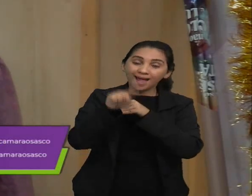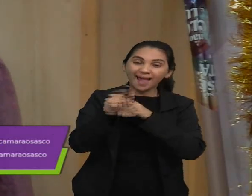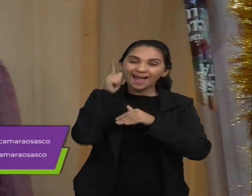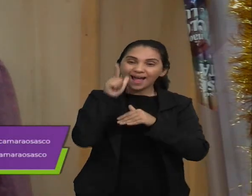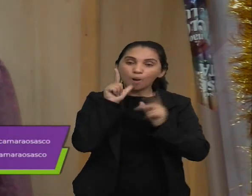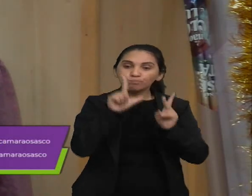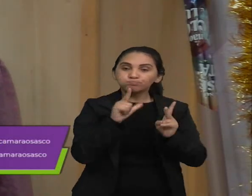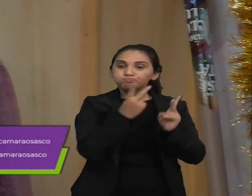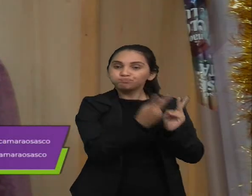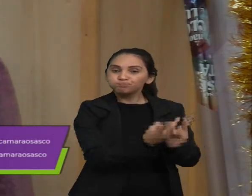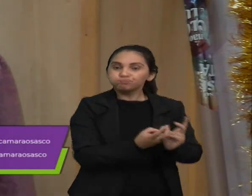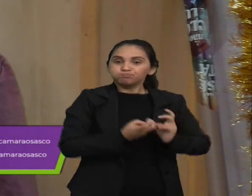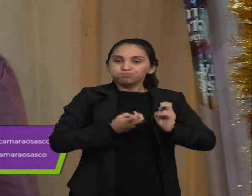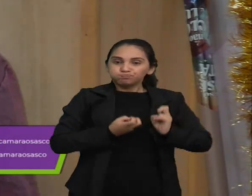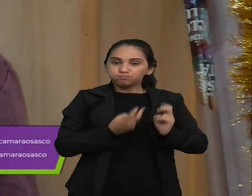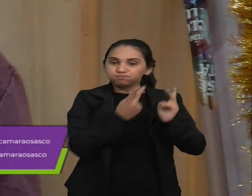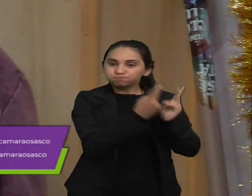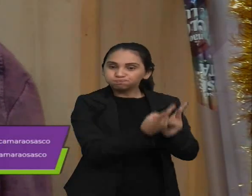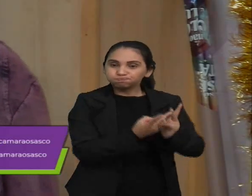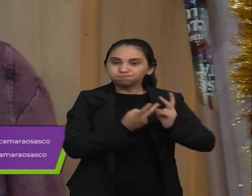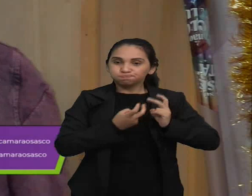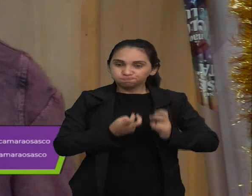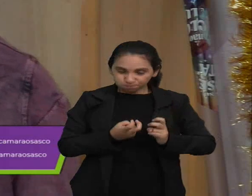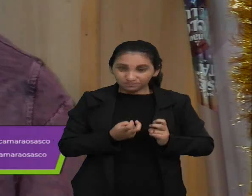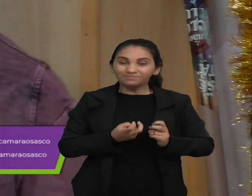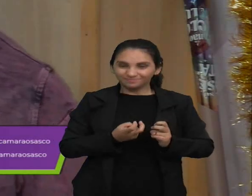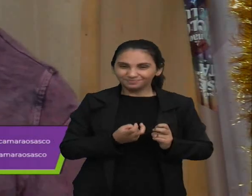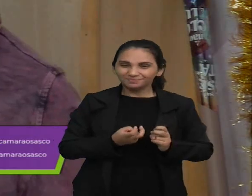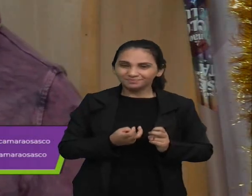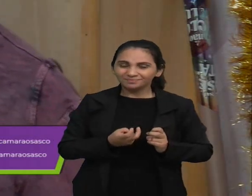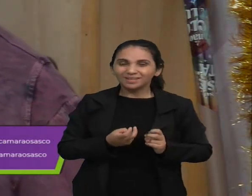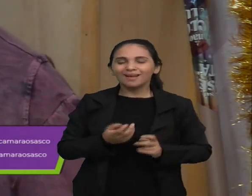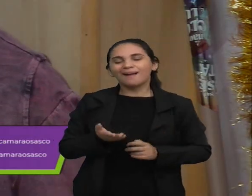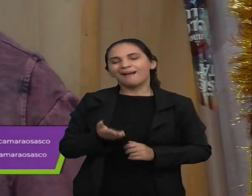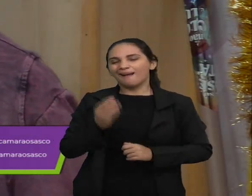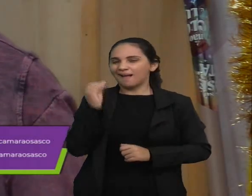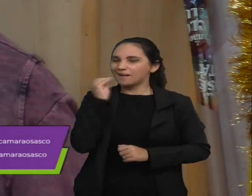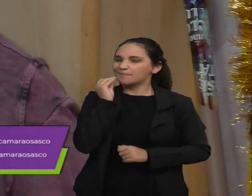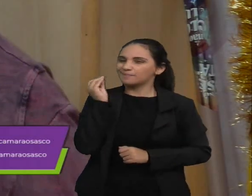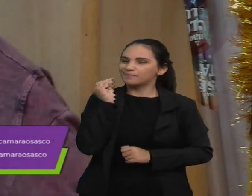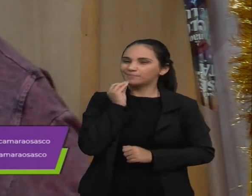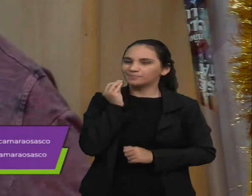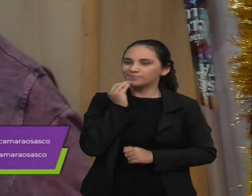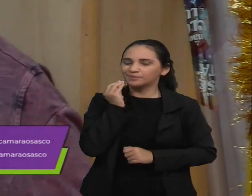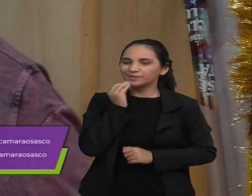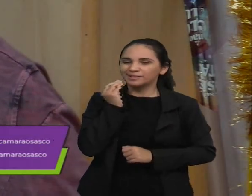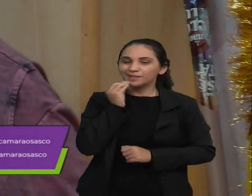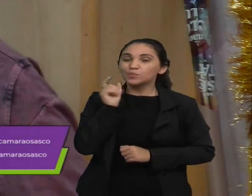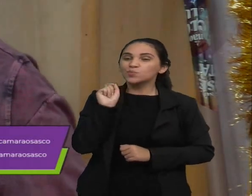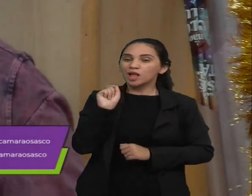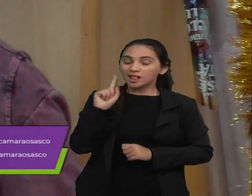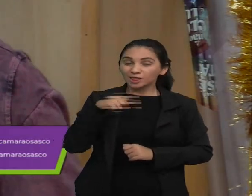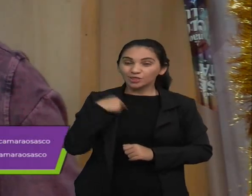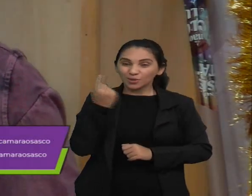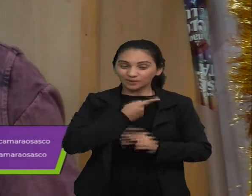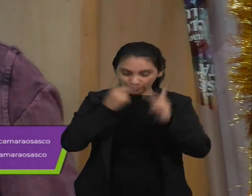os seus lucros. e no momento mais inoportuno da história da humanidade.